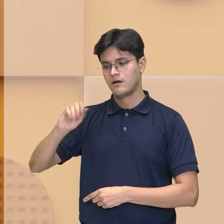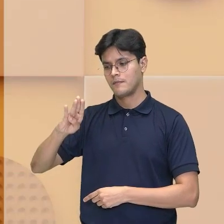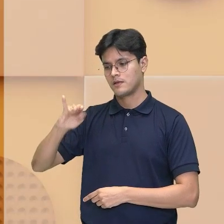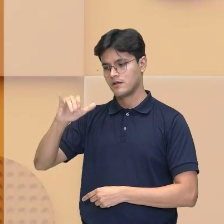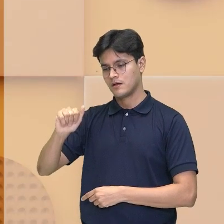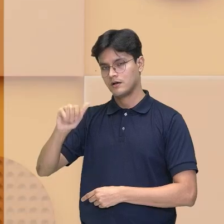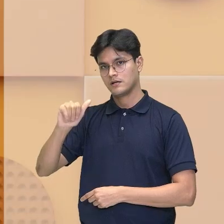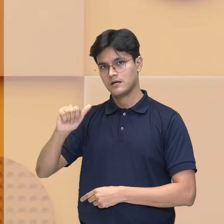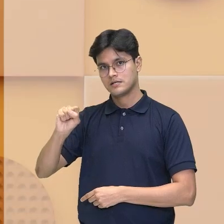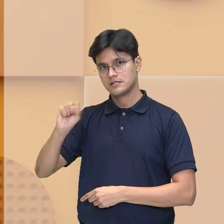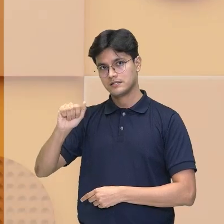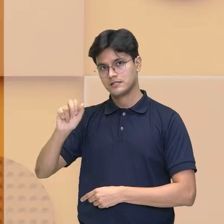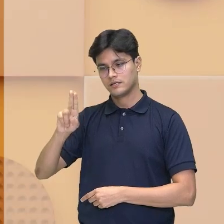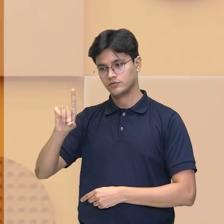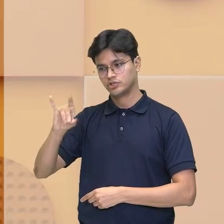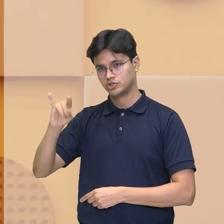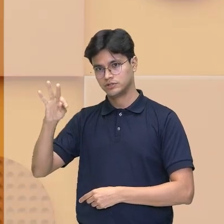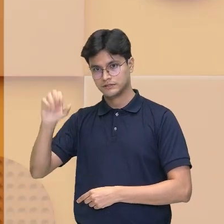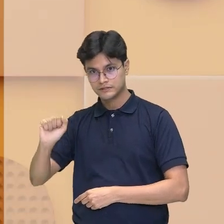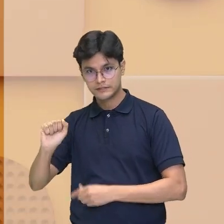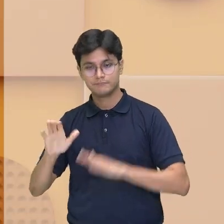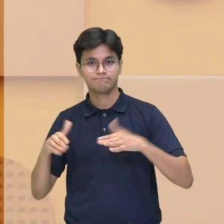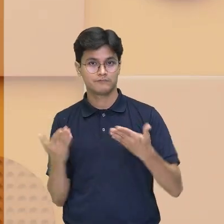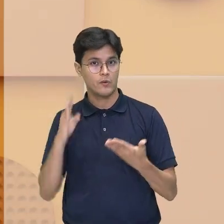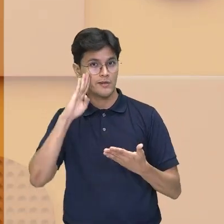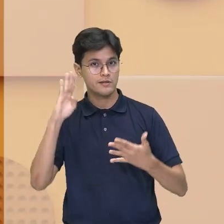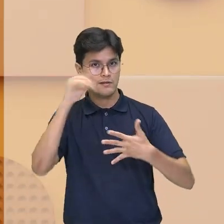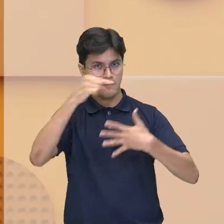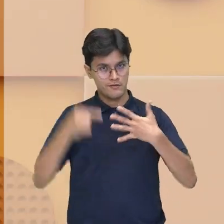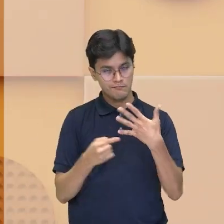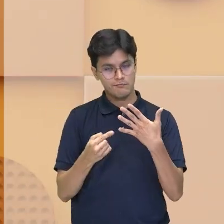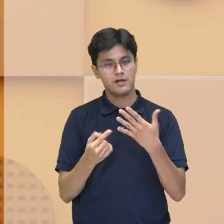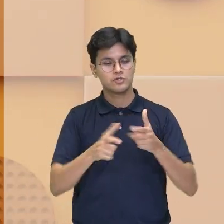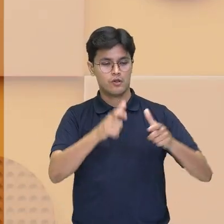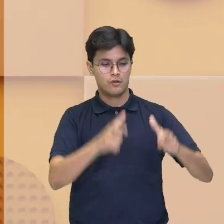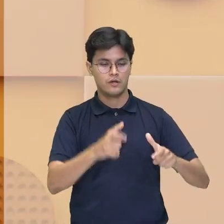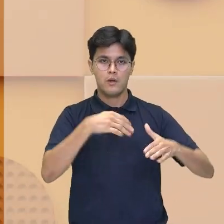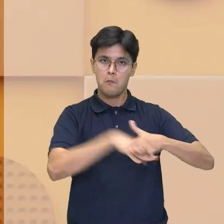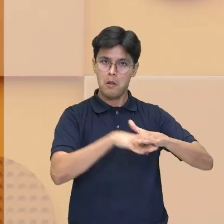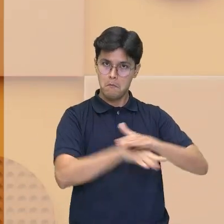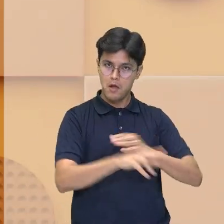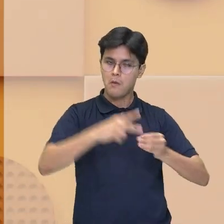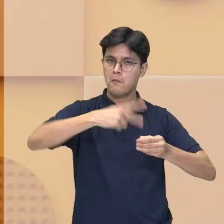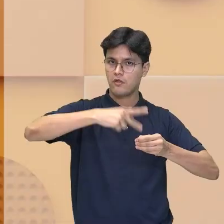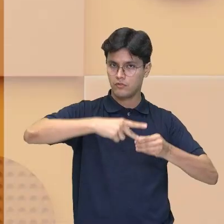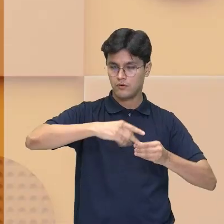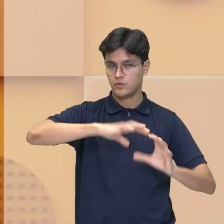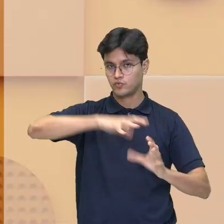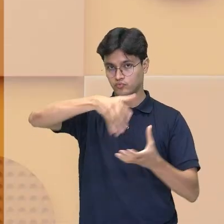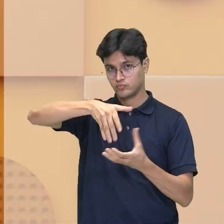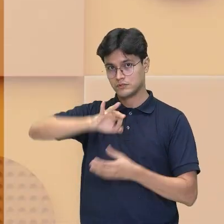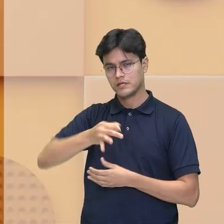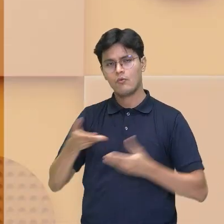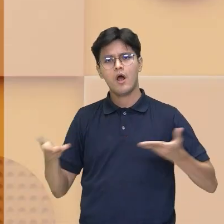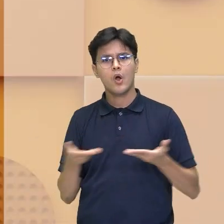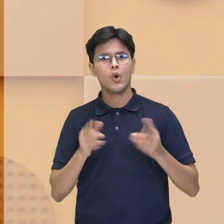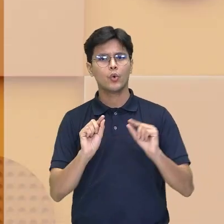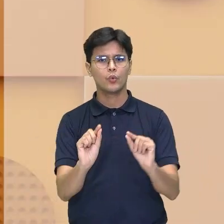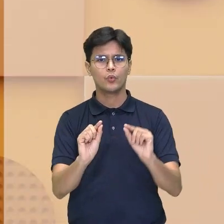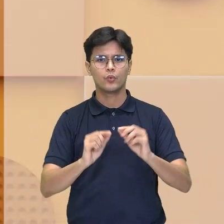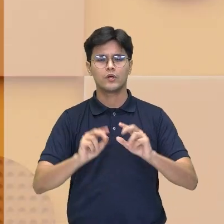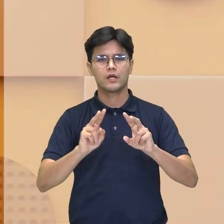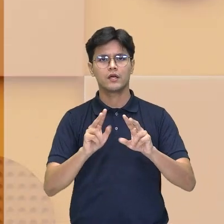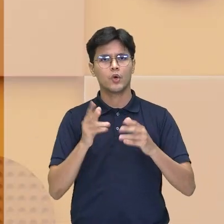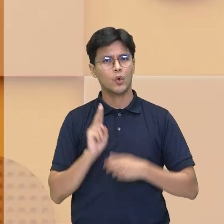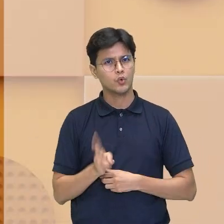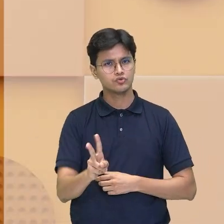maiores reservas petrolíferas do mundo. Vamos agora falar um pouco mais do petróleo, sobre essa outra